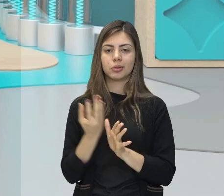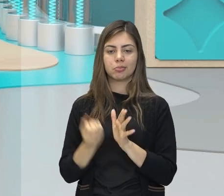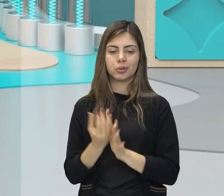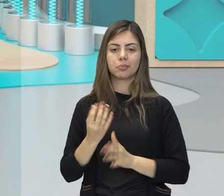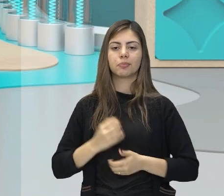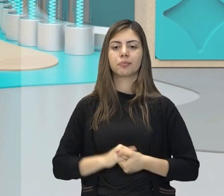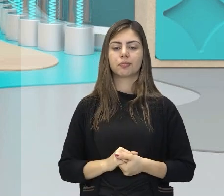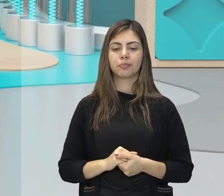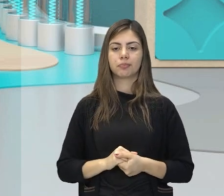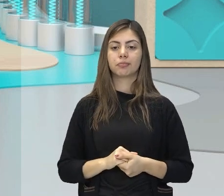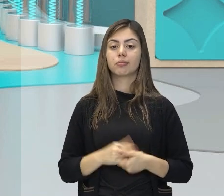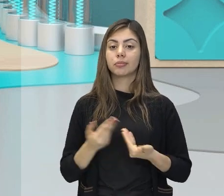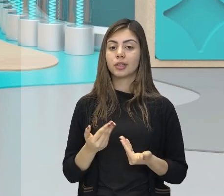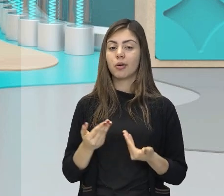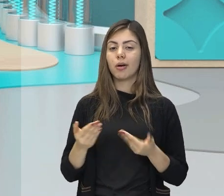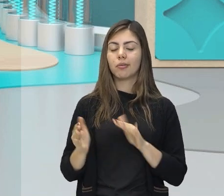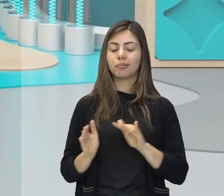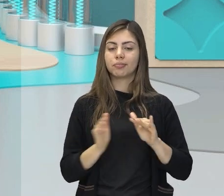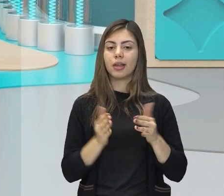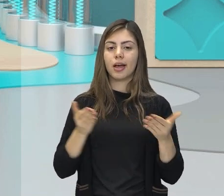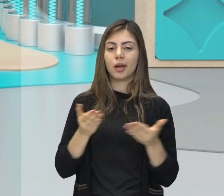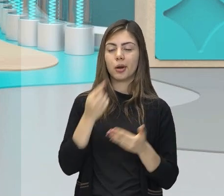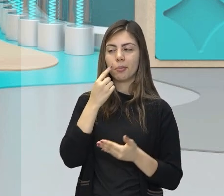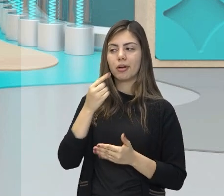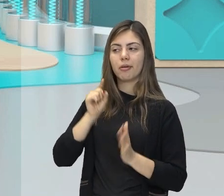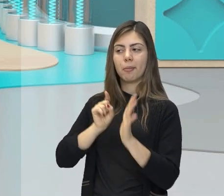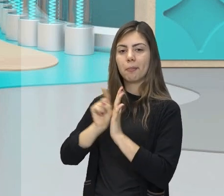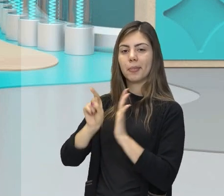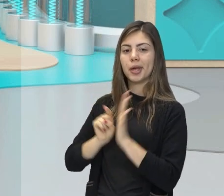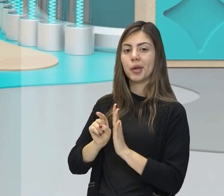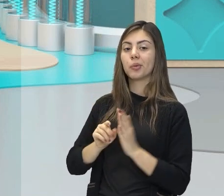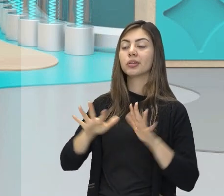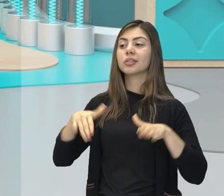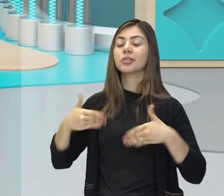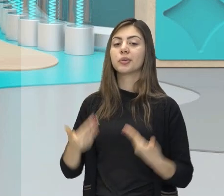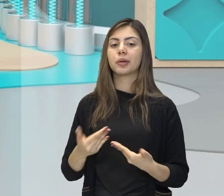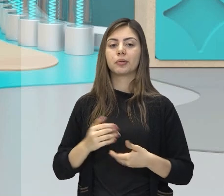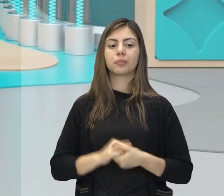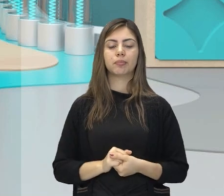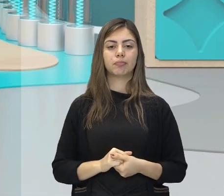então agora conhecer as perguntas que serão feitas a ela. Olhem aí.